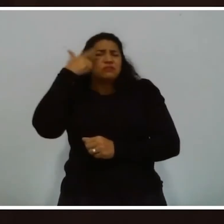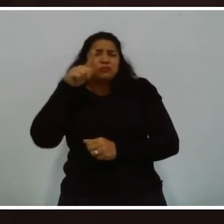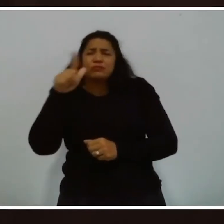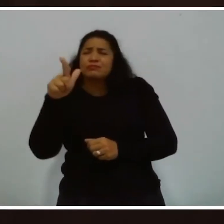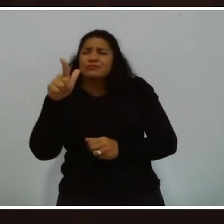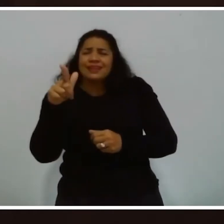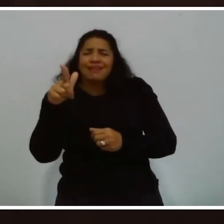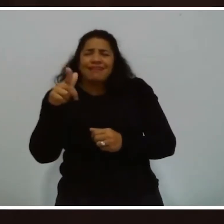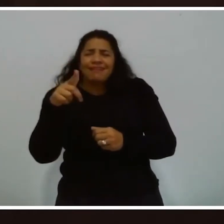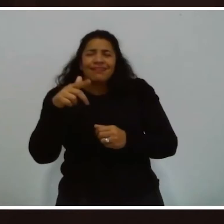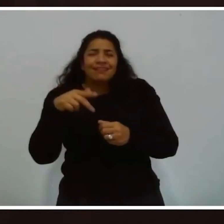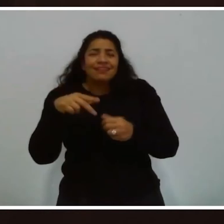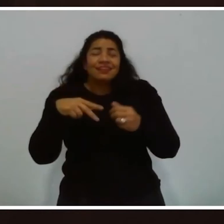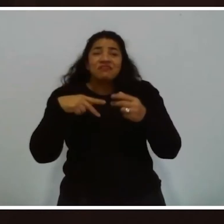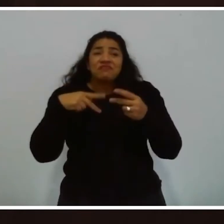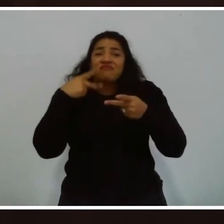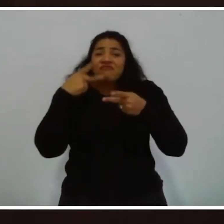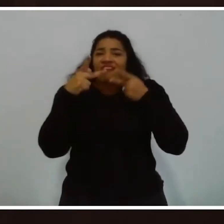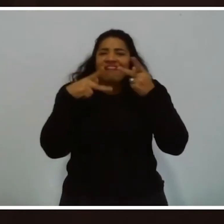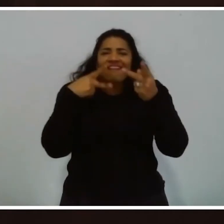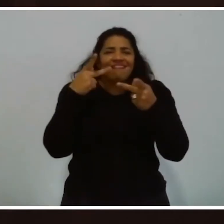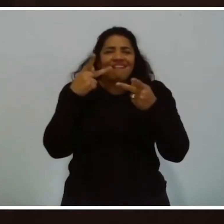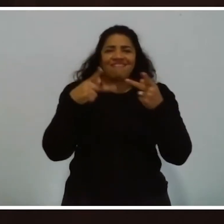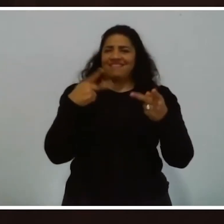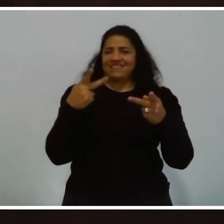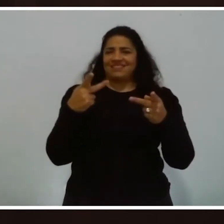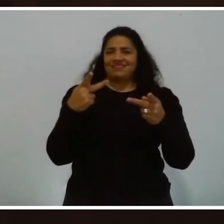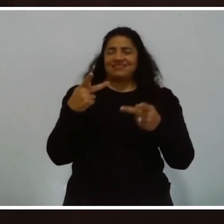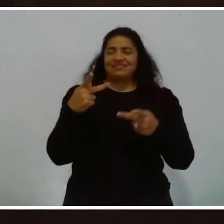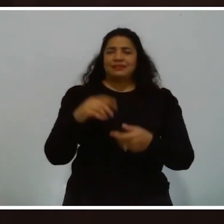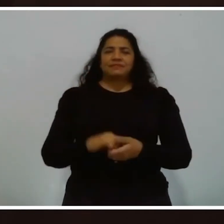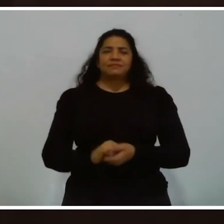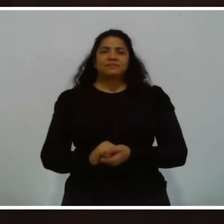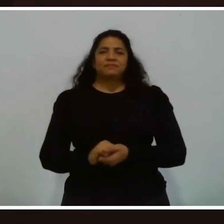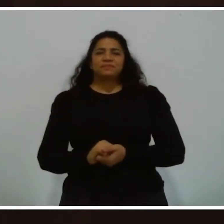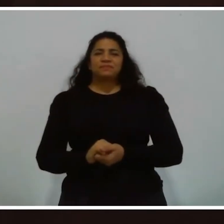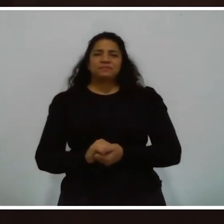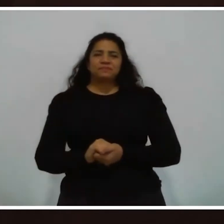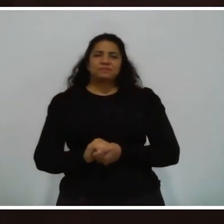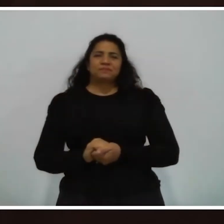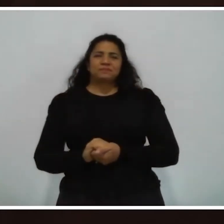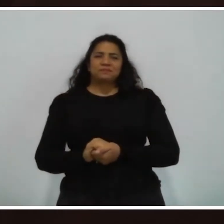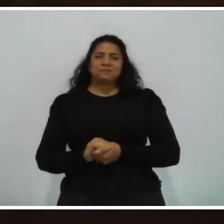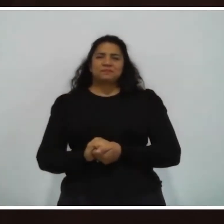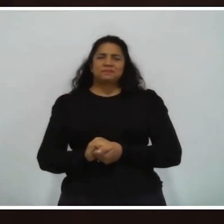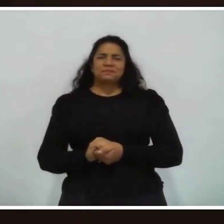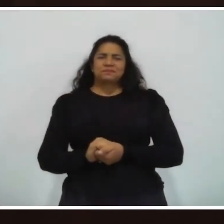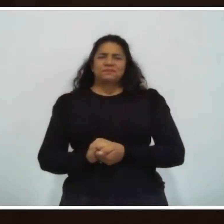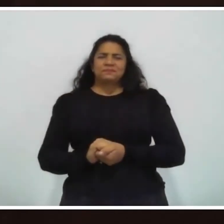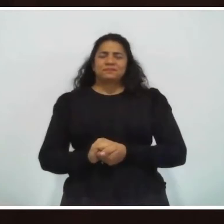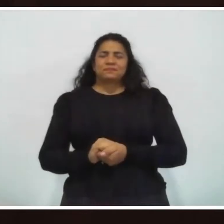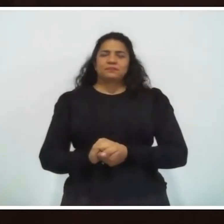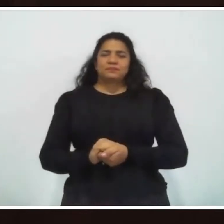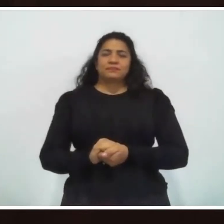Esse nome é formado por 4 consoantes. Transliterado para nós, né, seria